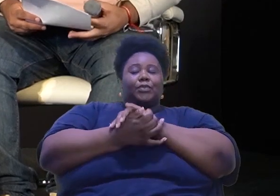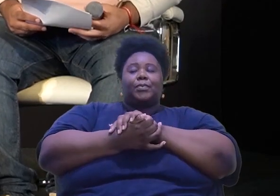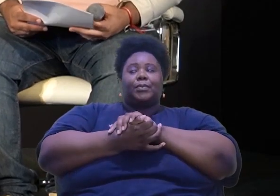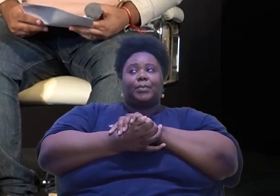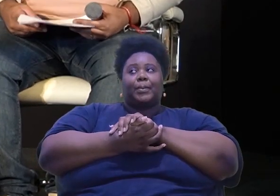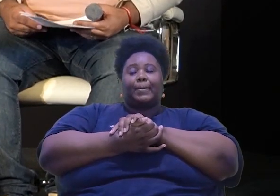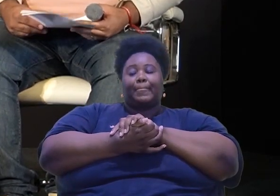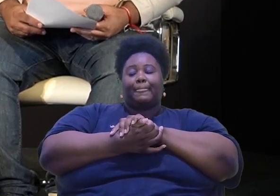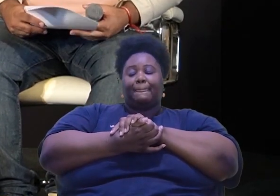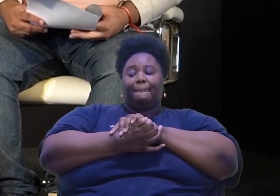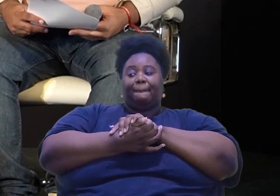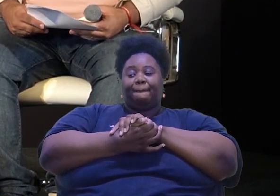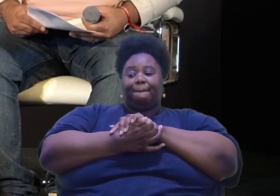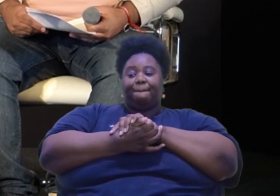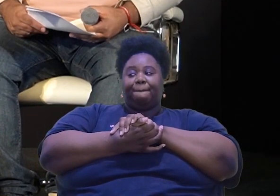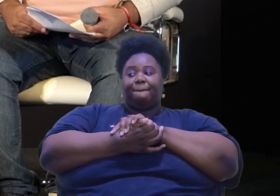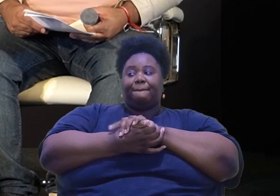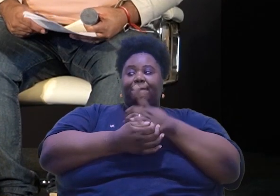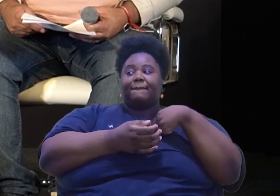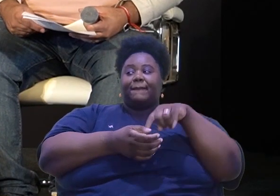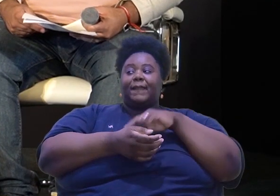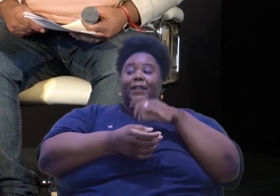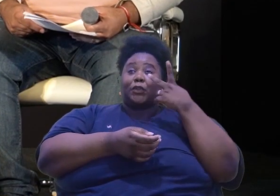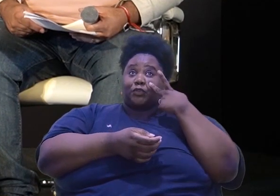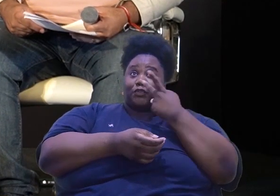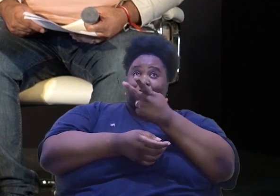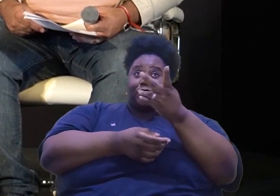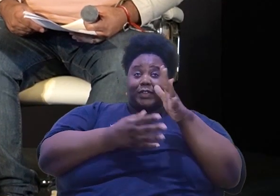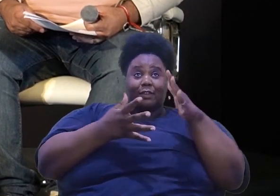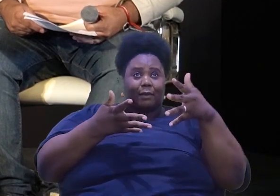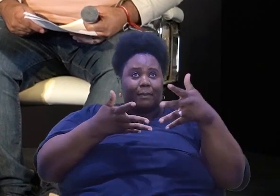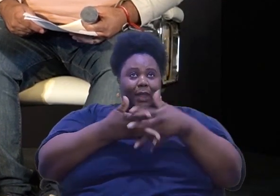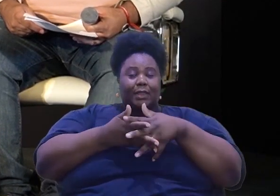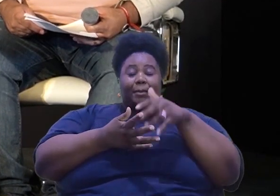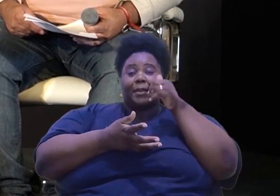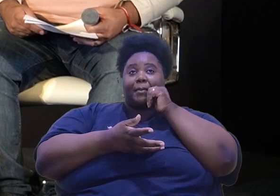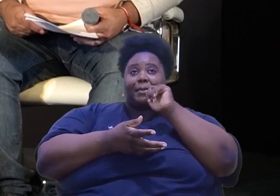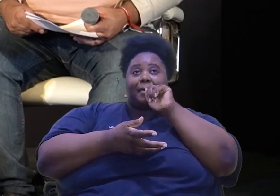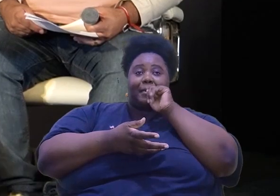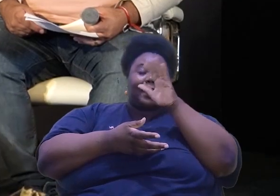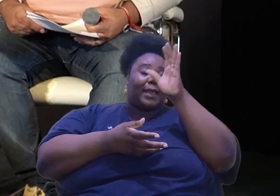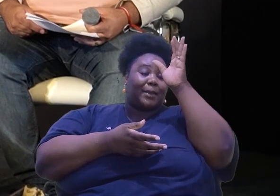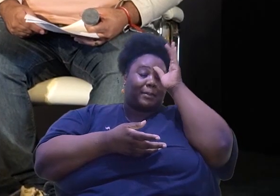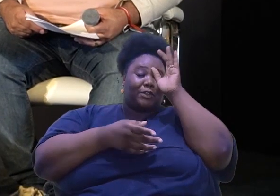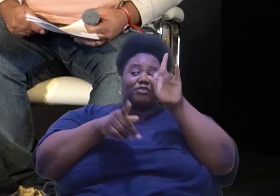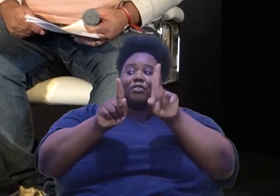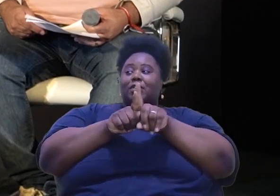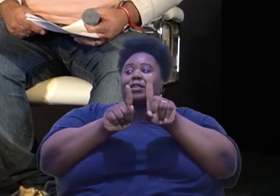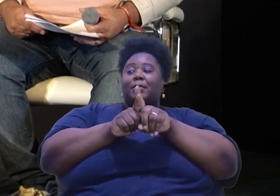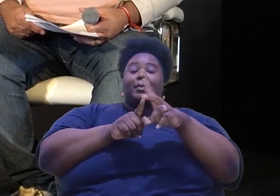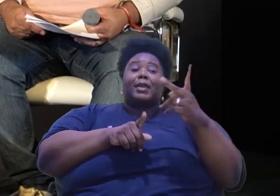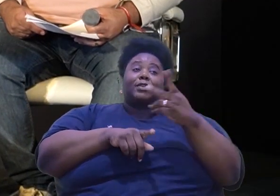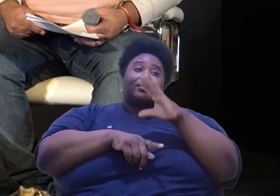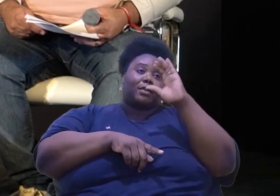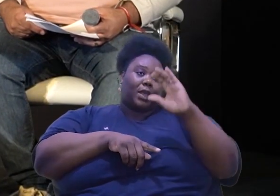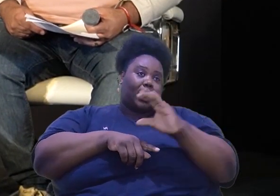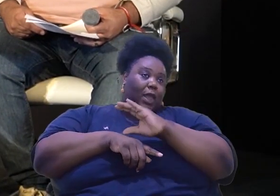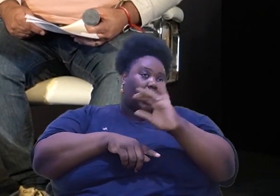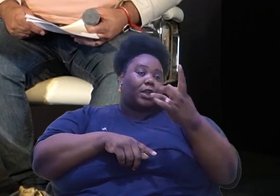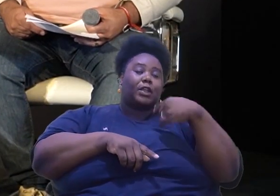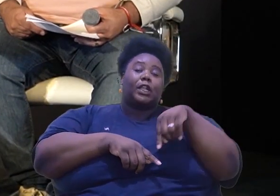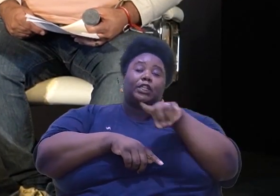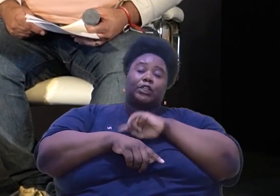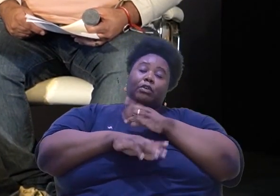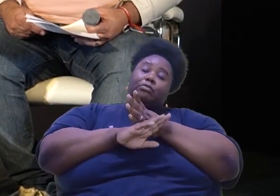Sim, a gente sempre visitava presépio, né? Minha mãe, minha tia, até porque elas eram muito católicas, então a gente